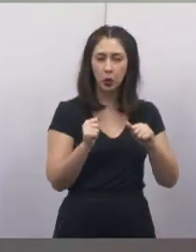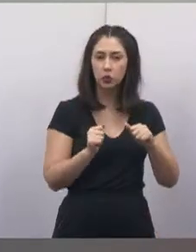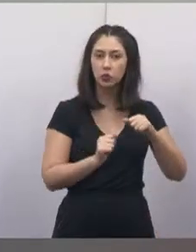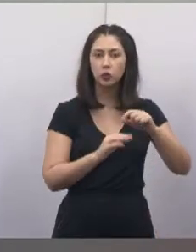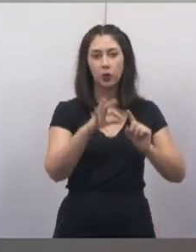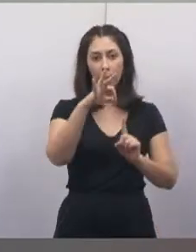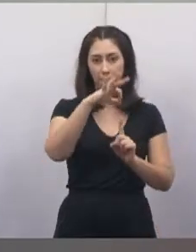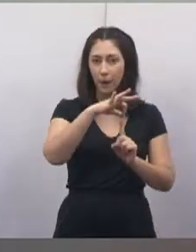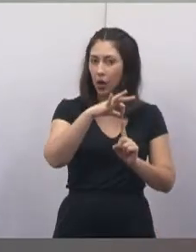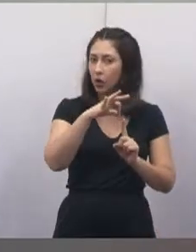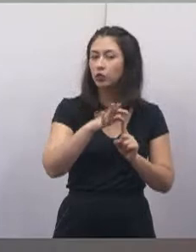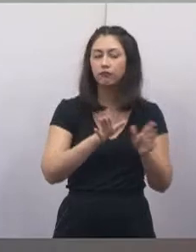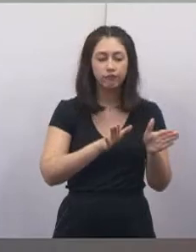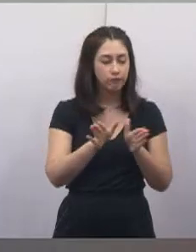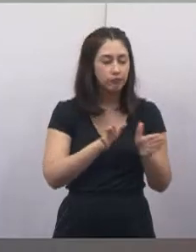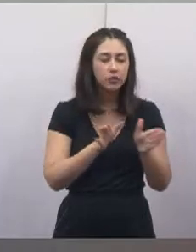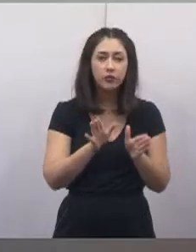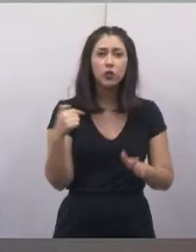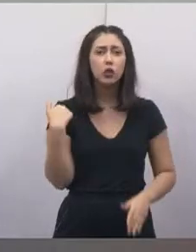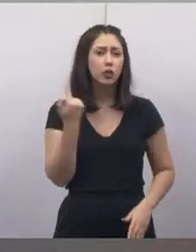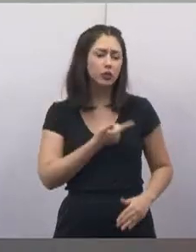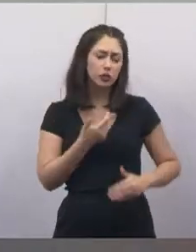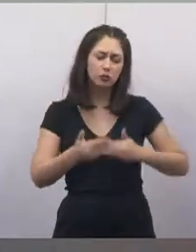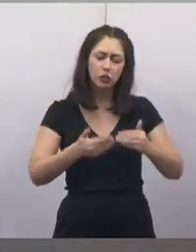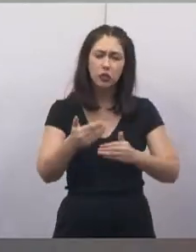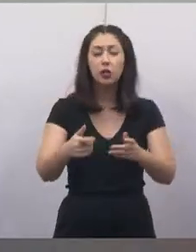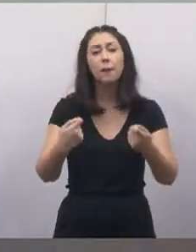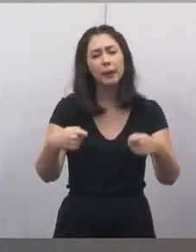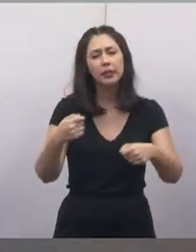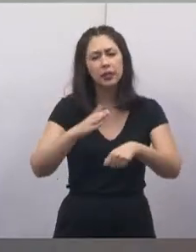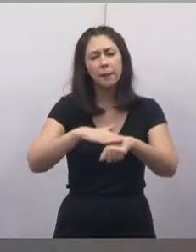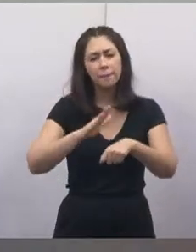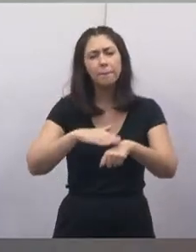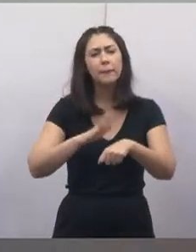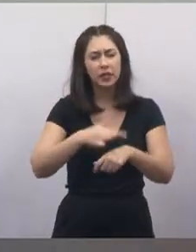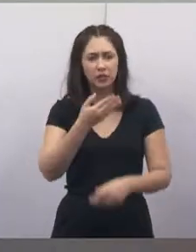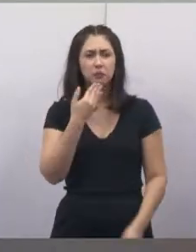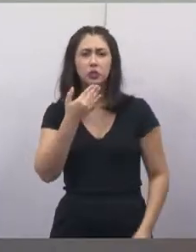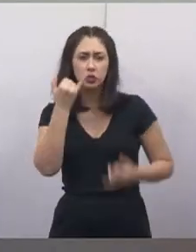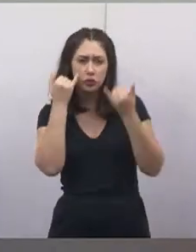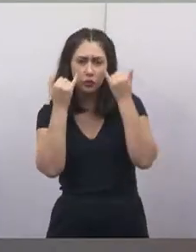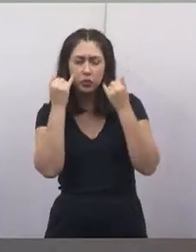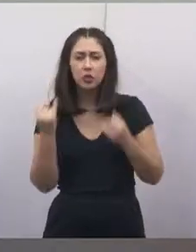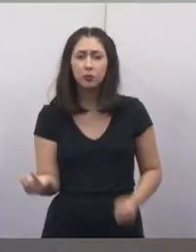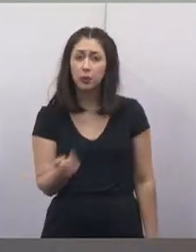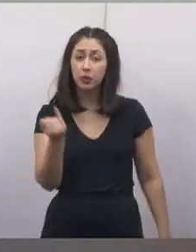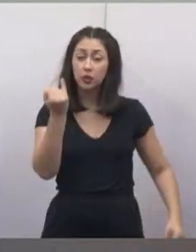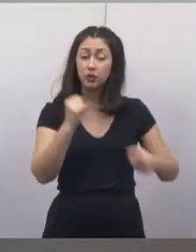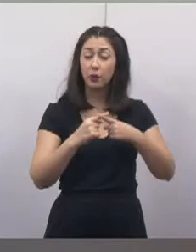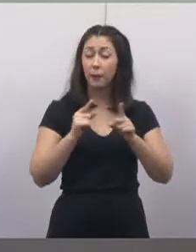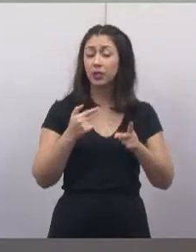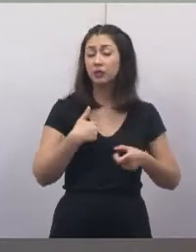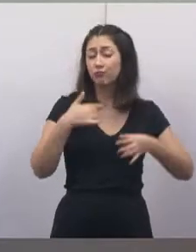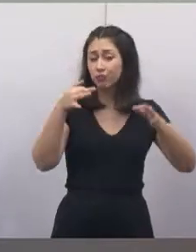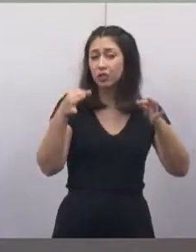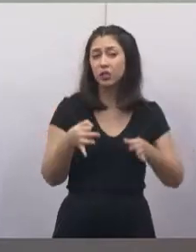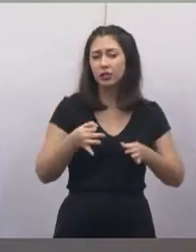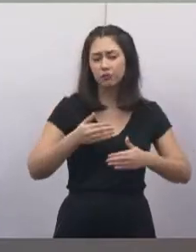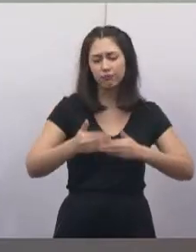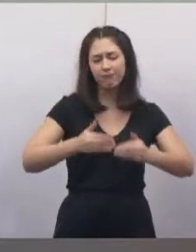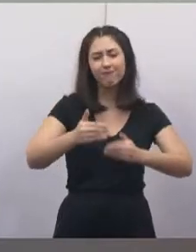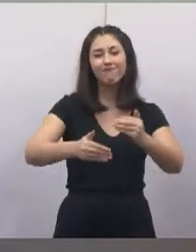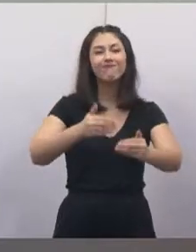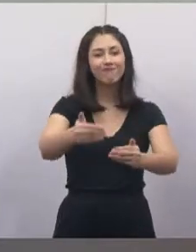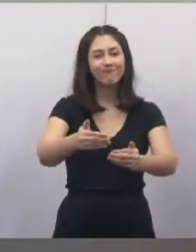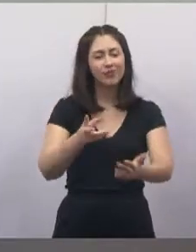avançando. A gente precisa avançar cada vez mais, por isso que é importante o pedido do Valmir, mas tenho certeza que sempre avançar é